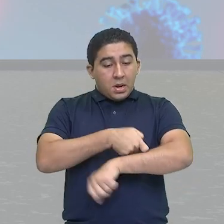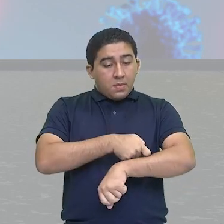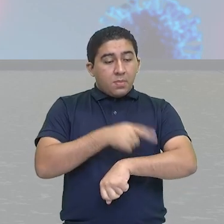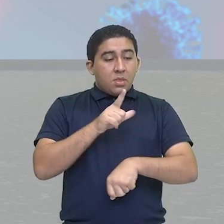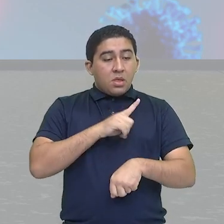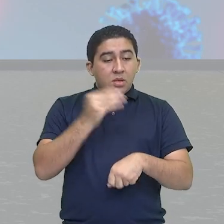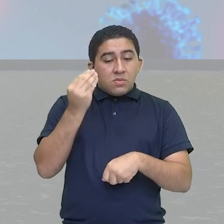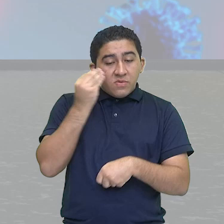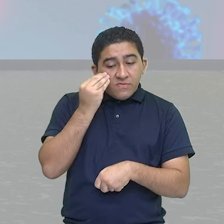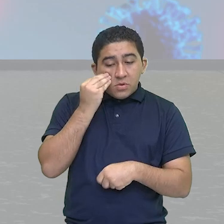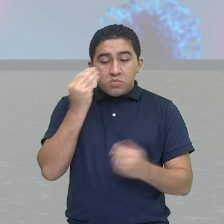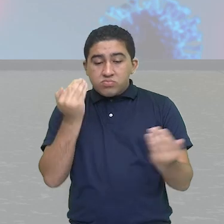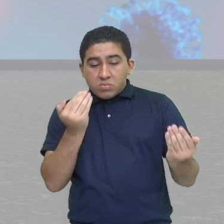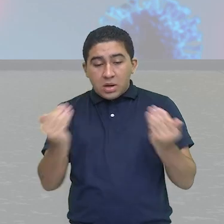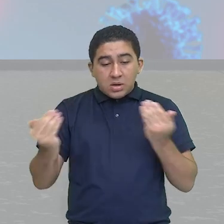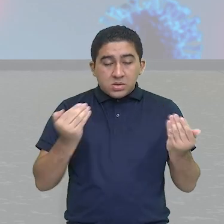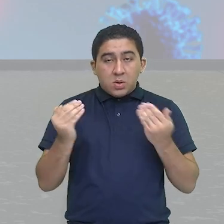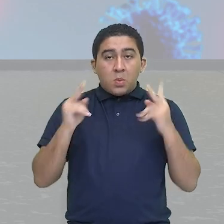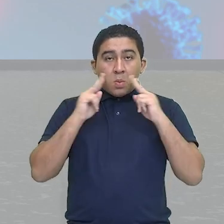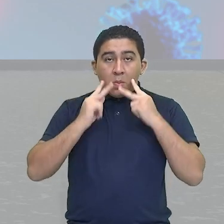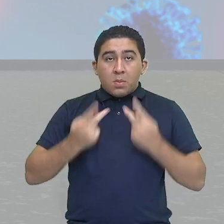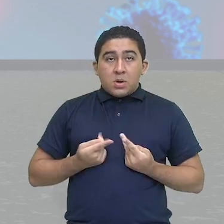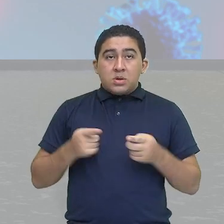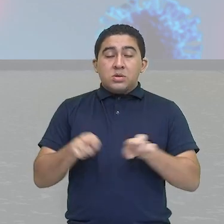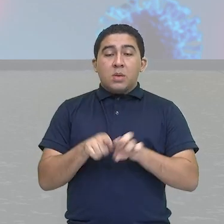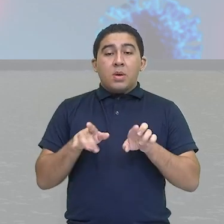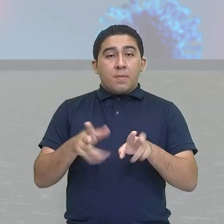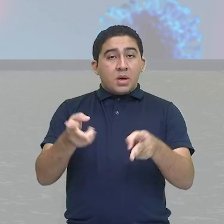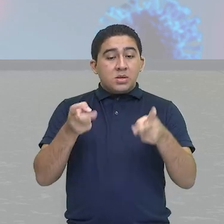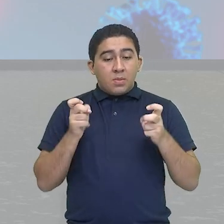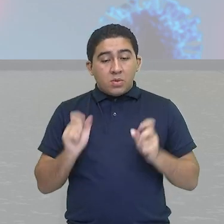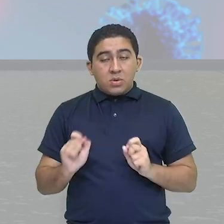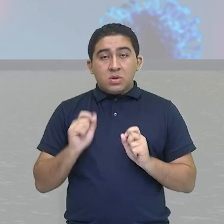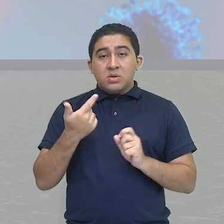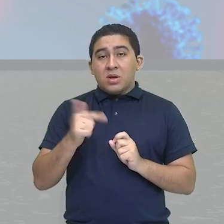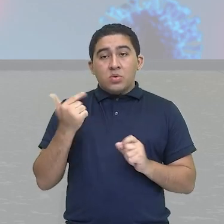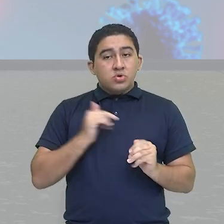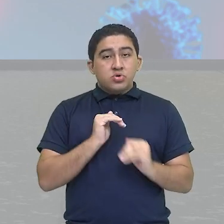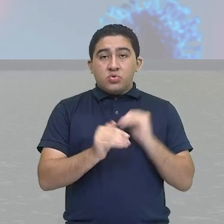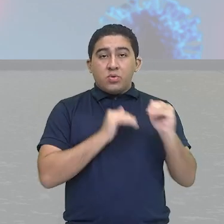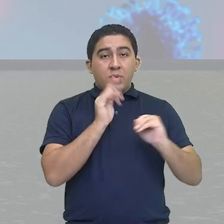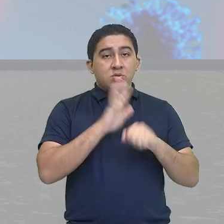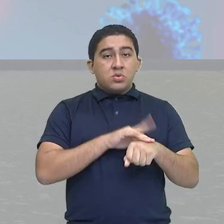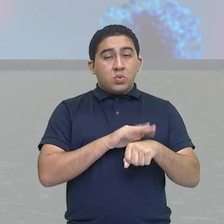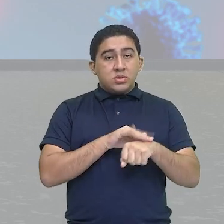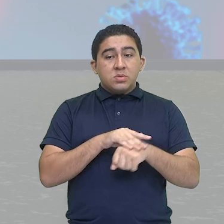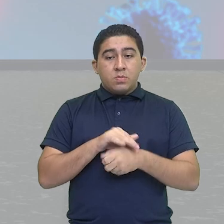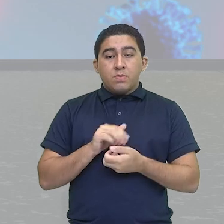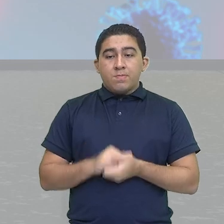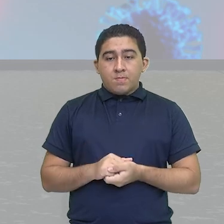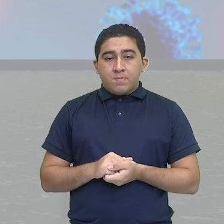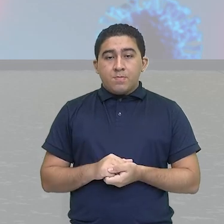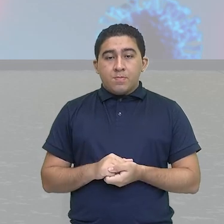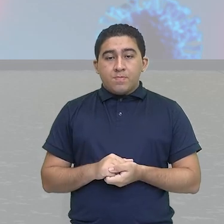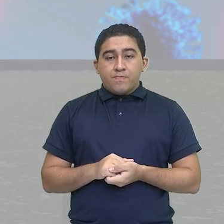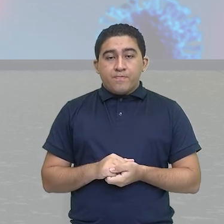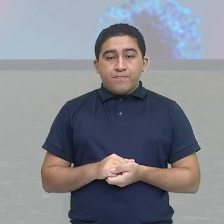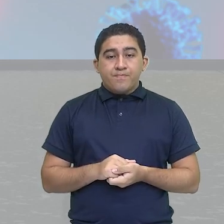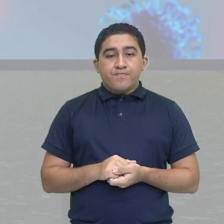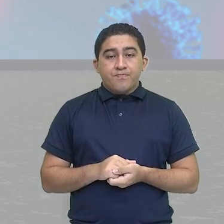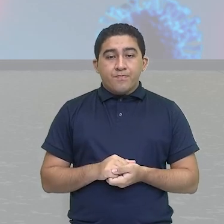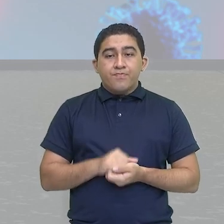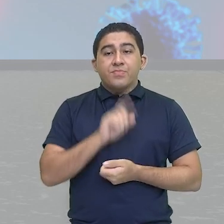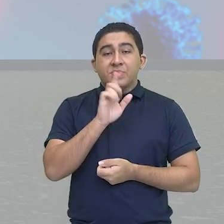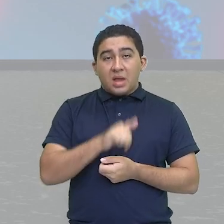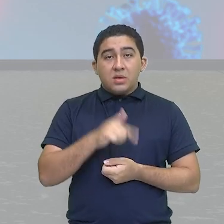aqueles testes, né, com seres humanos e detectou que não tinha desenvolvimento da doença. Então, é assim, desse jeito, no